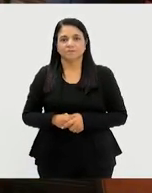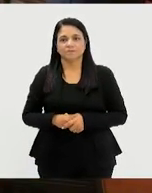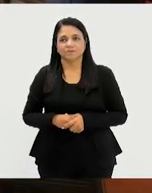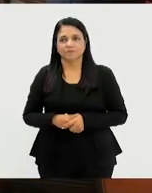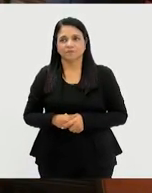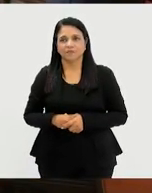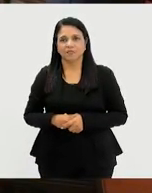sessão